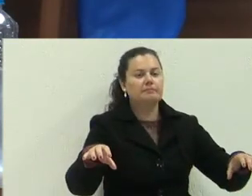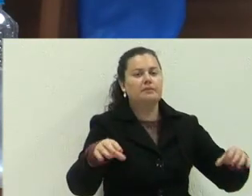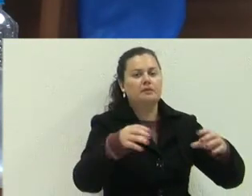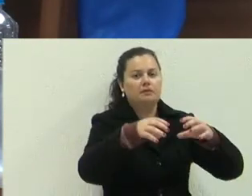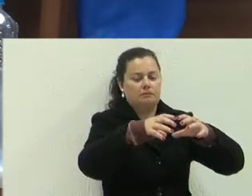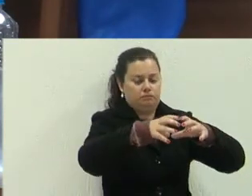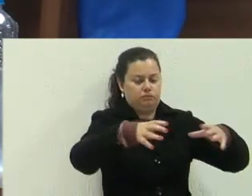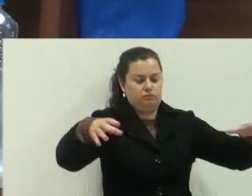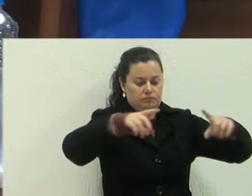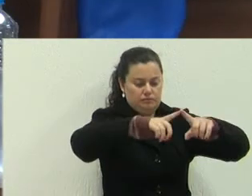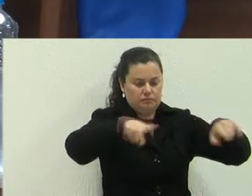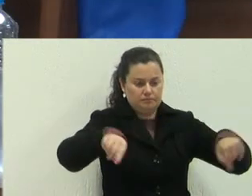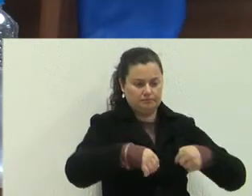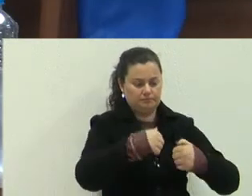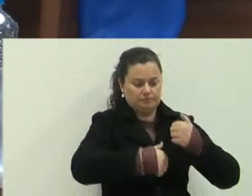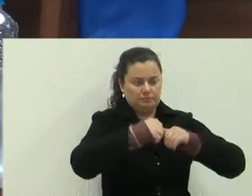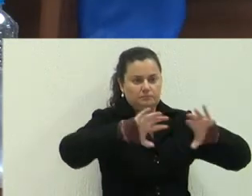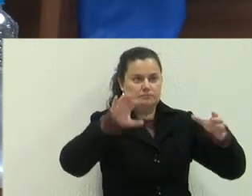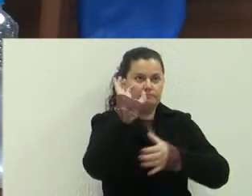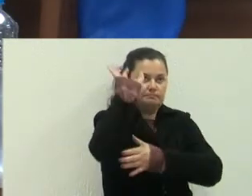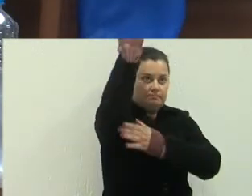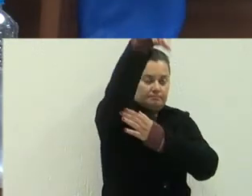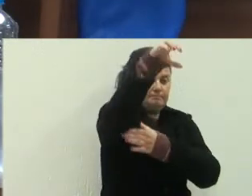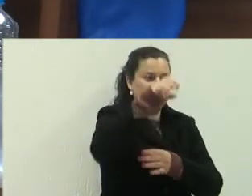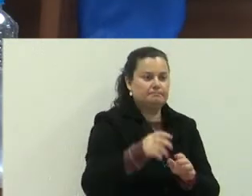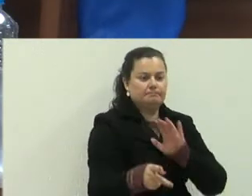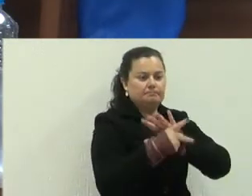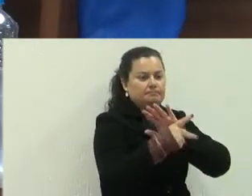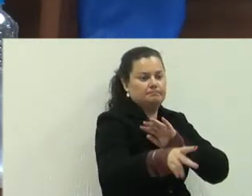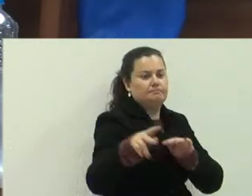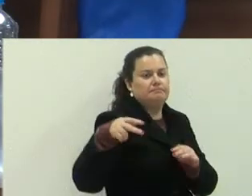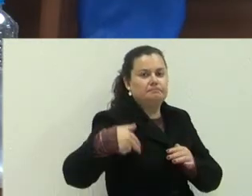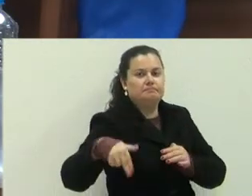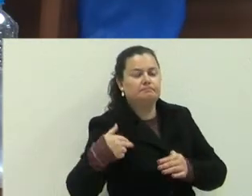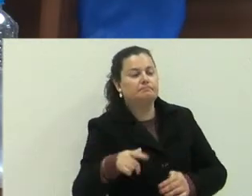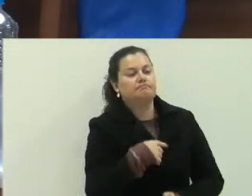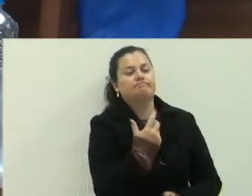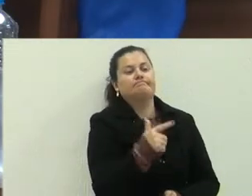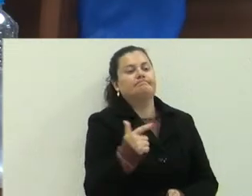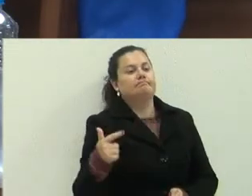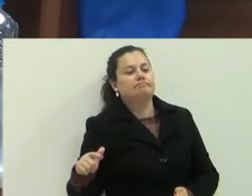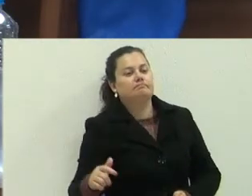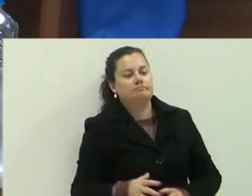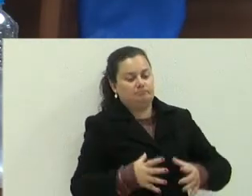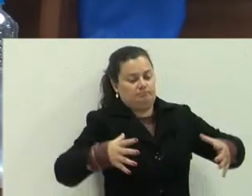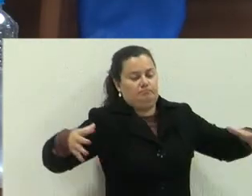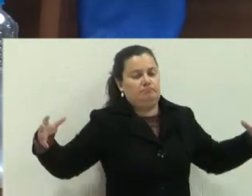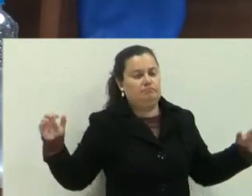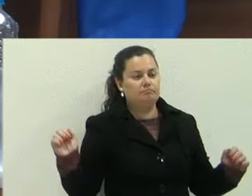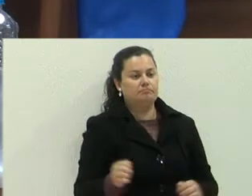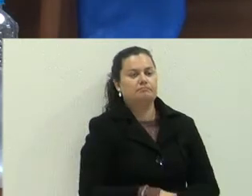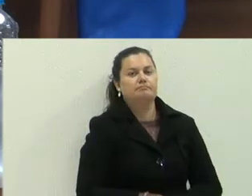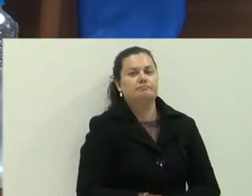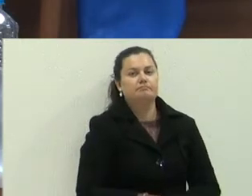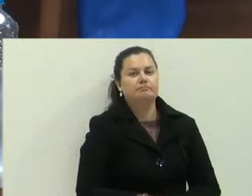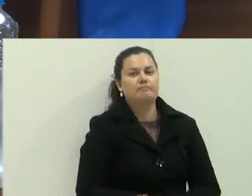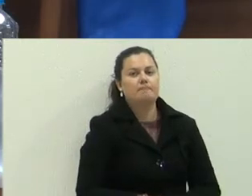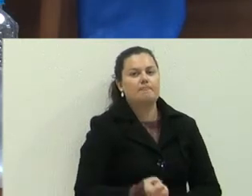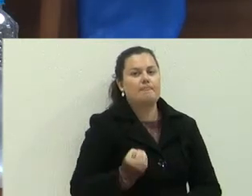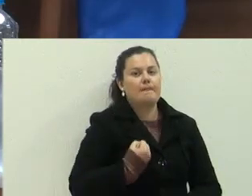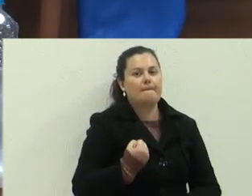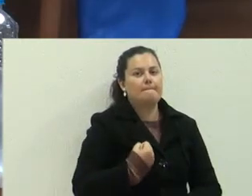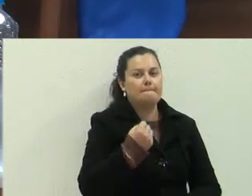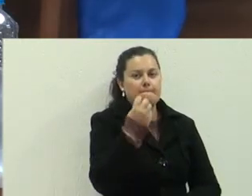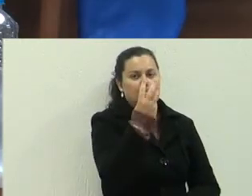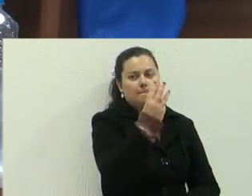pelo município. O esporte citado não possui área pública e aberta para sua prática.